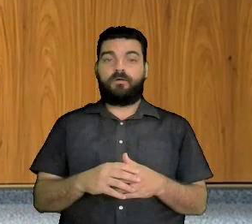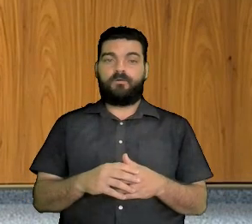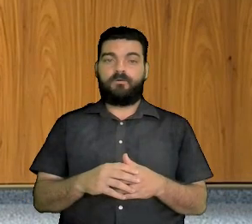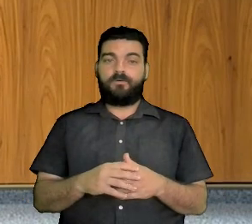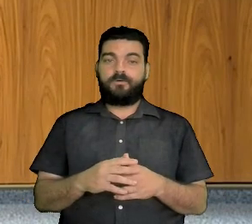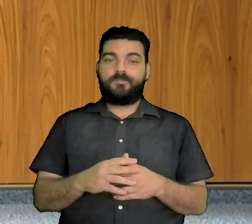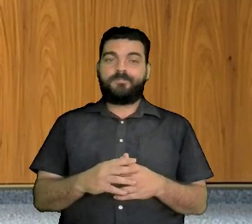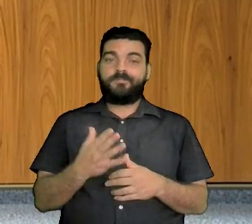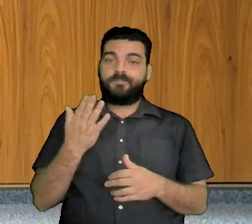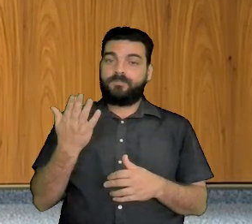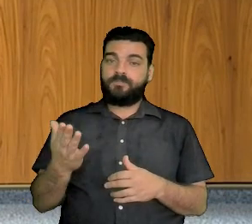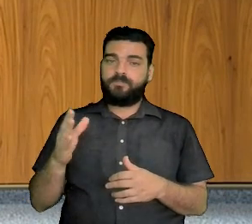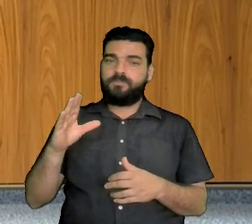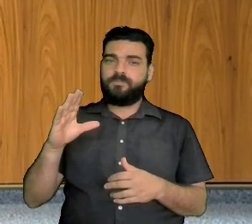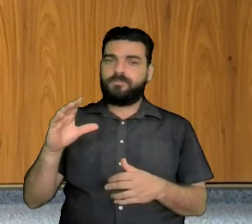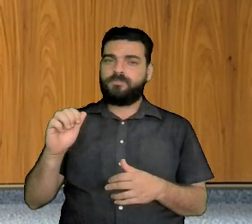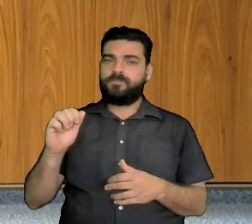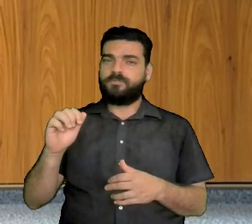hoje,